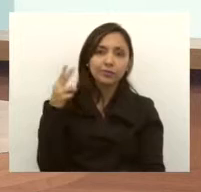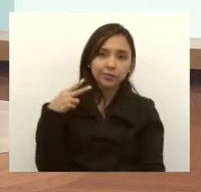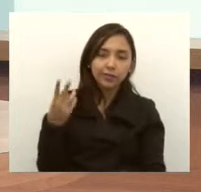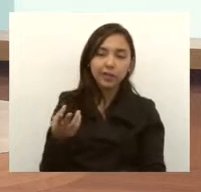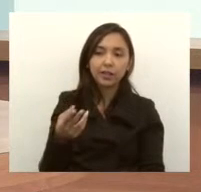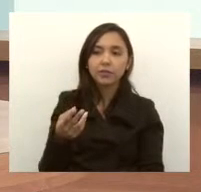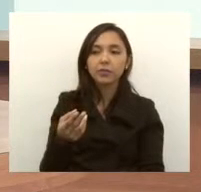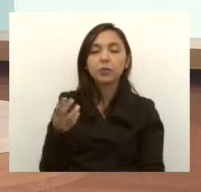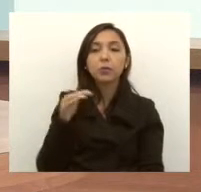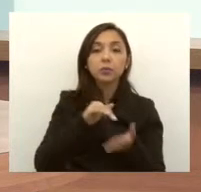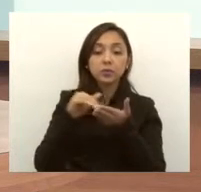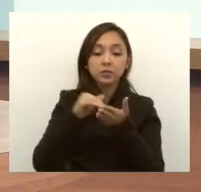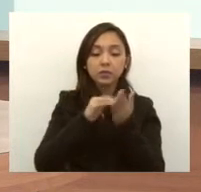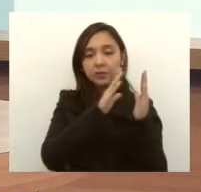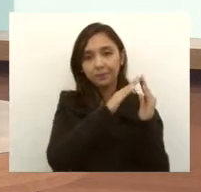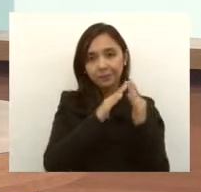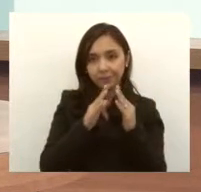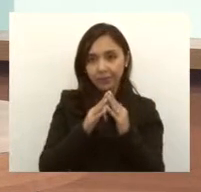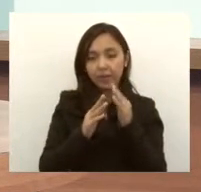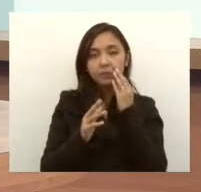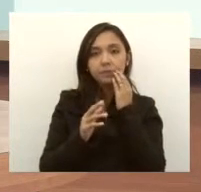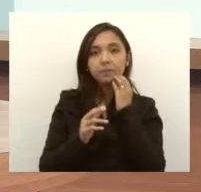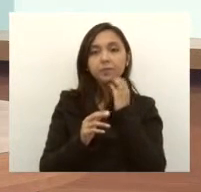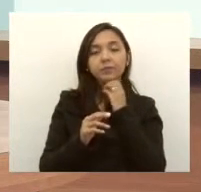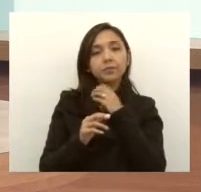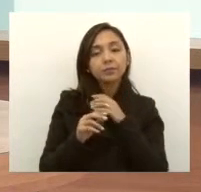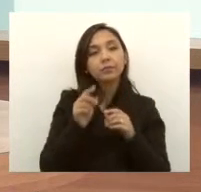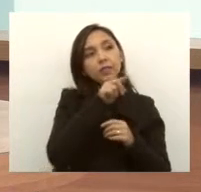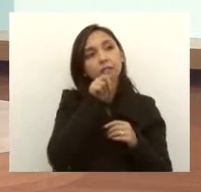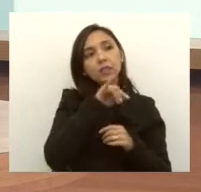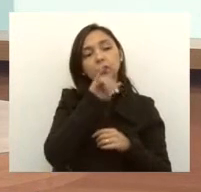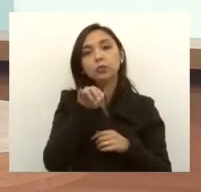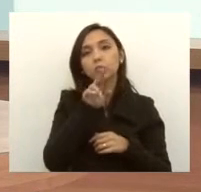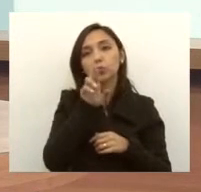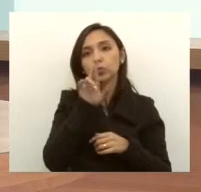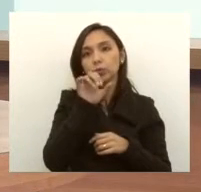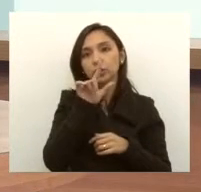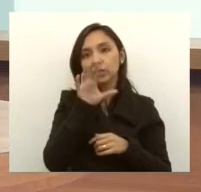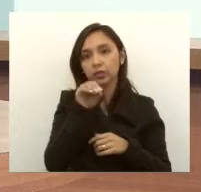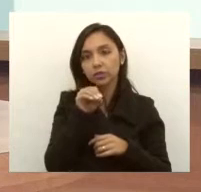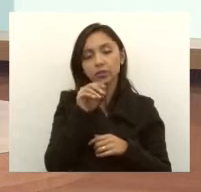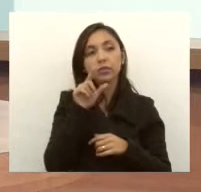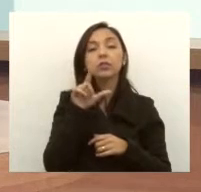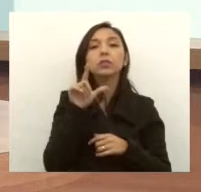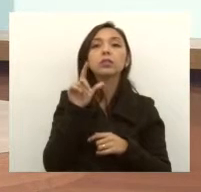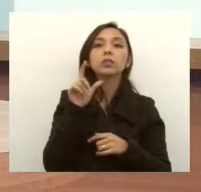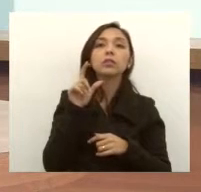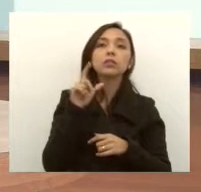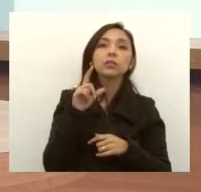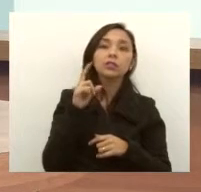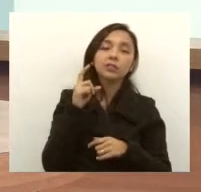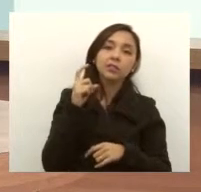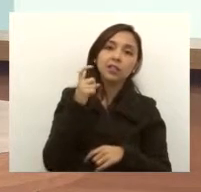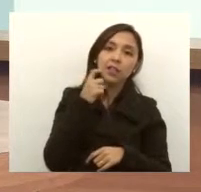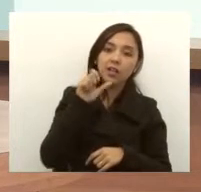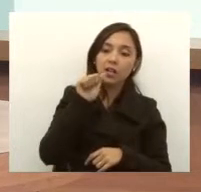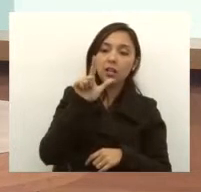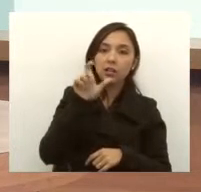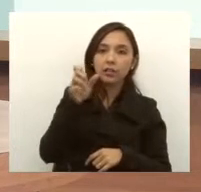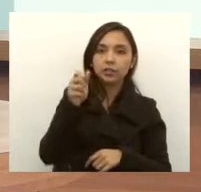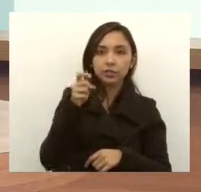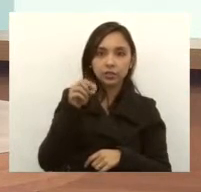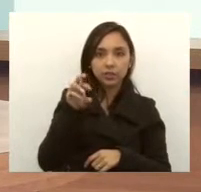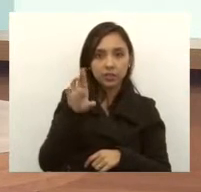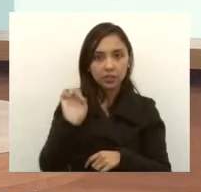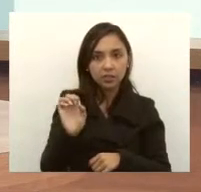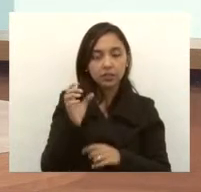na Secretaria de Habitação e no Departamento Jurídico, né? O doutor Alexandre, Luiz Mato Grosso,